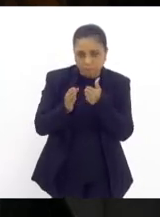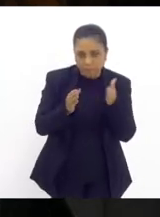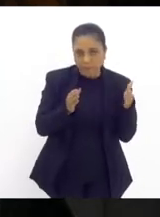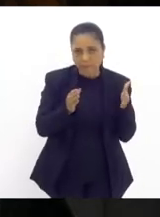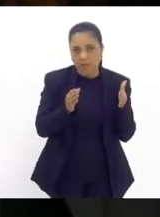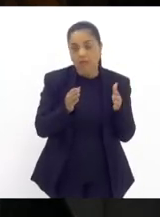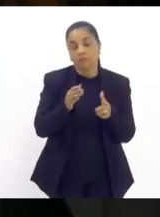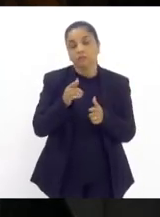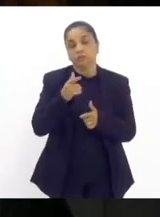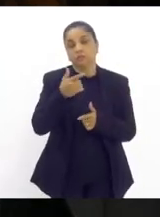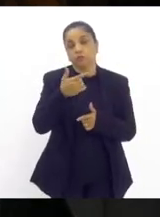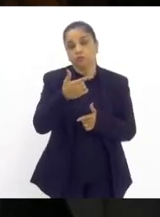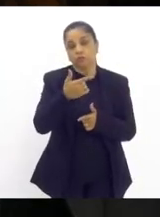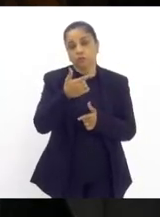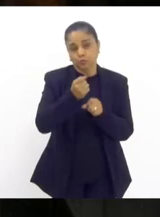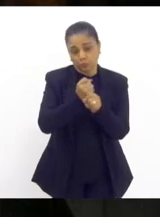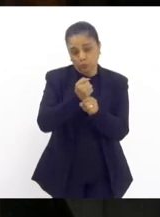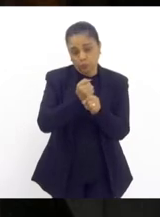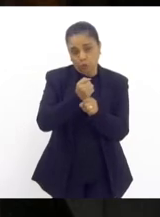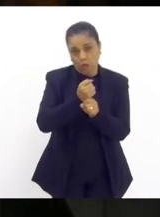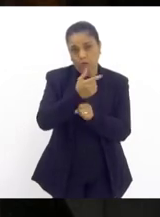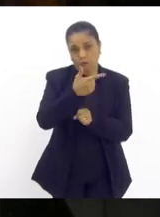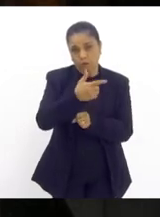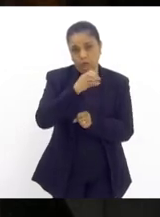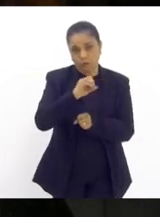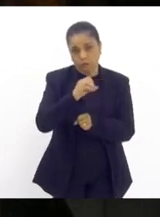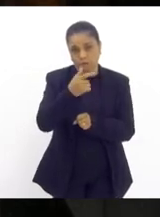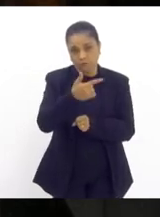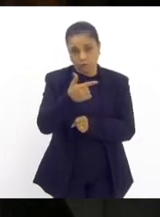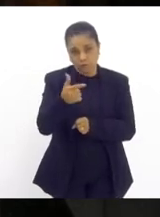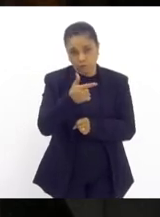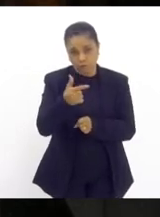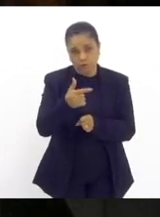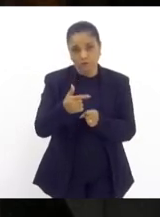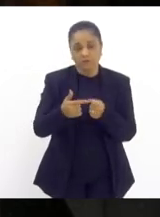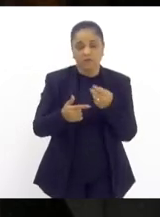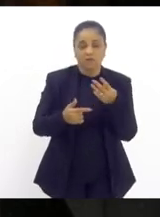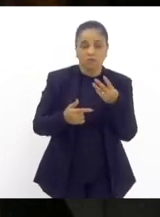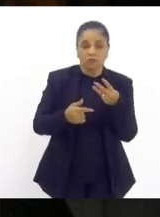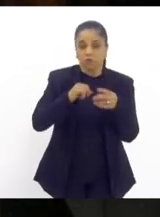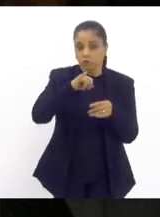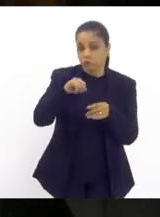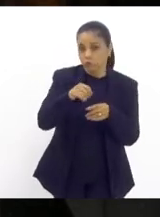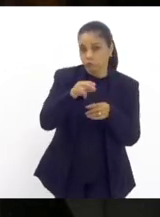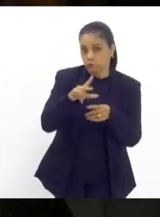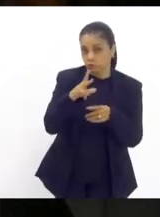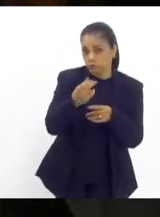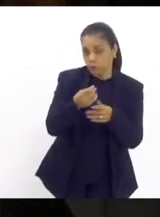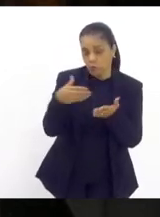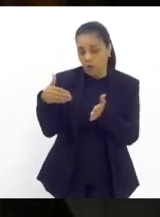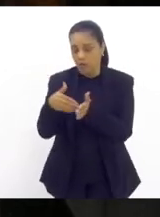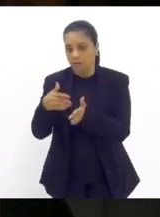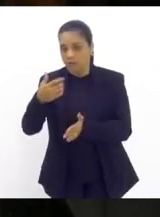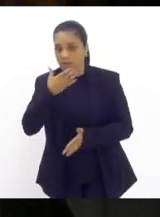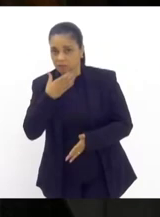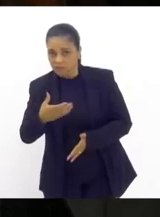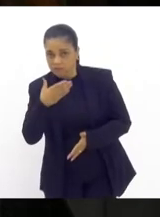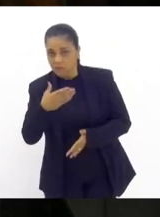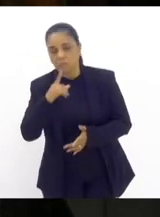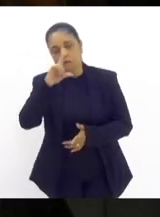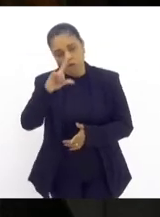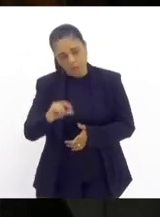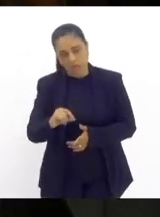de 2022 primeiro de julho a 31 de dezembro que o ICMS também caiu